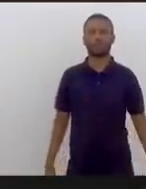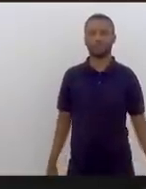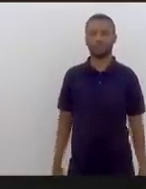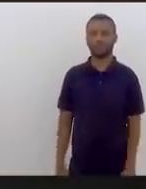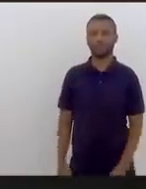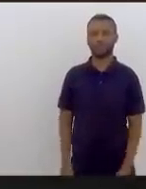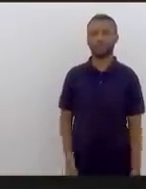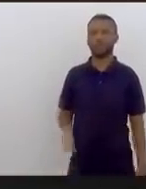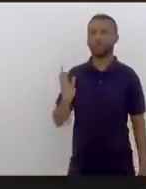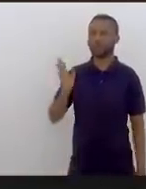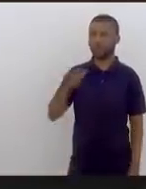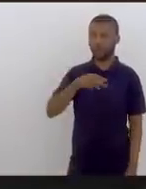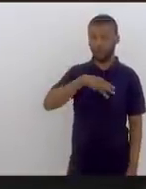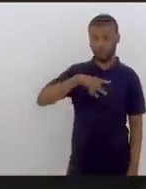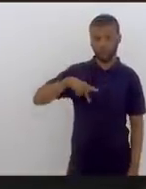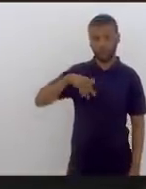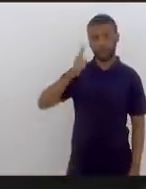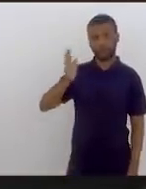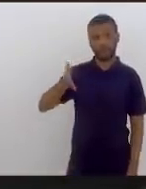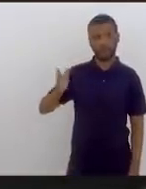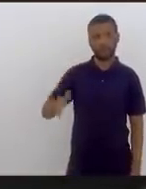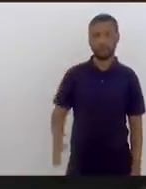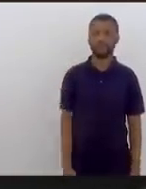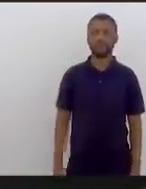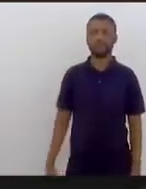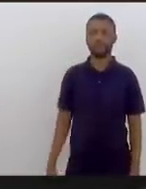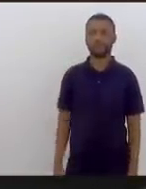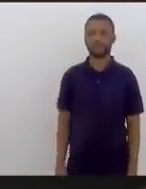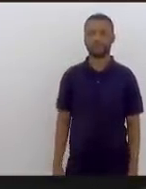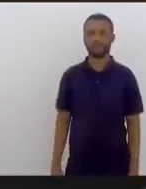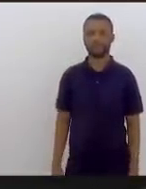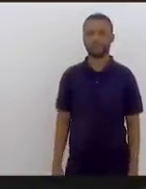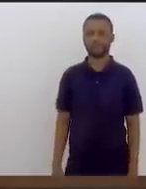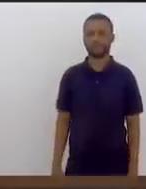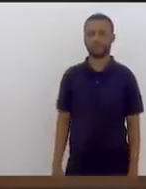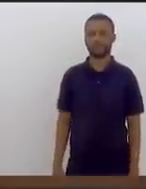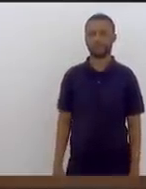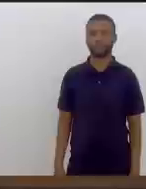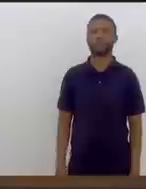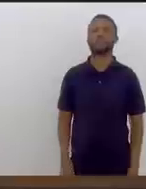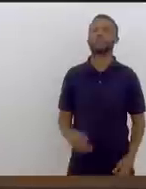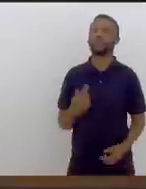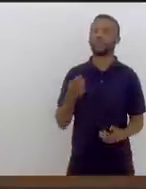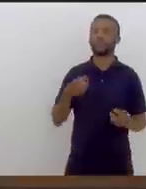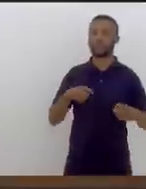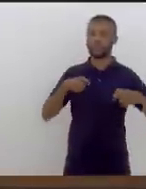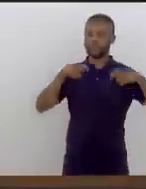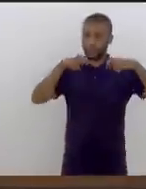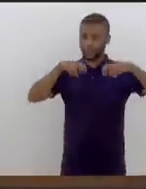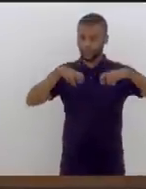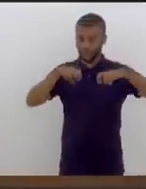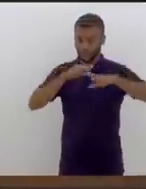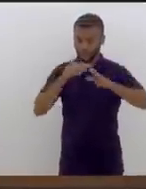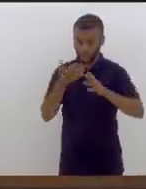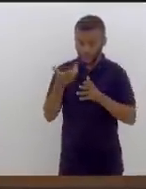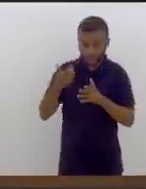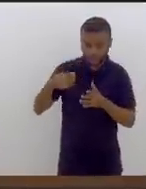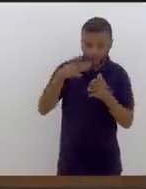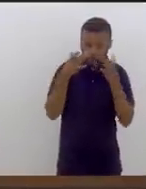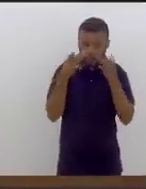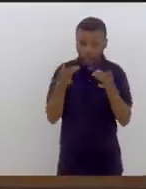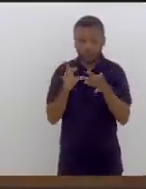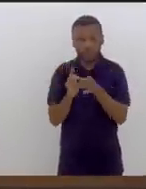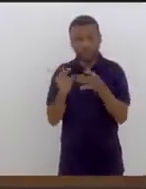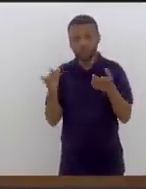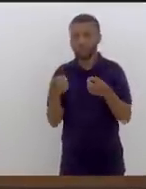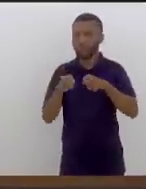já foi levado ao Ministério mas o que nós temos que fazer o seguinte vamos tentar todos aqueles que querem gabinete está aberto